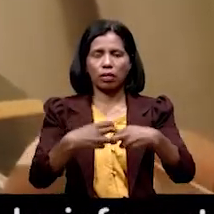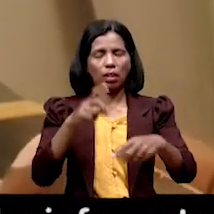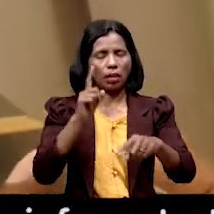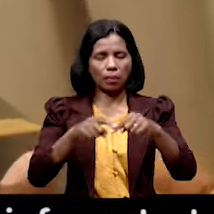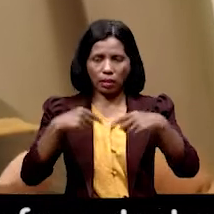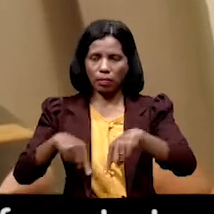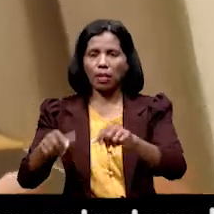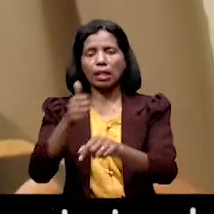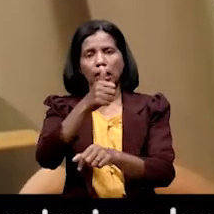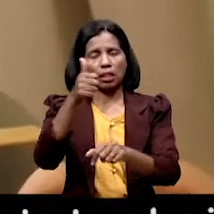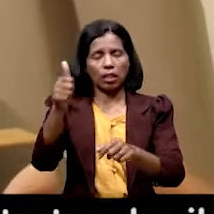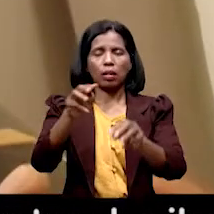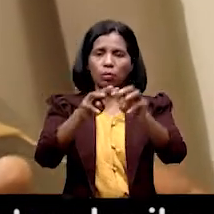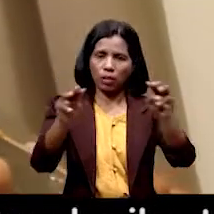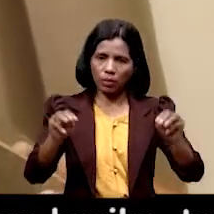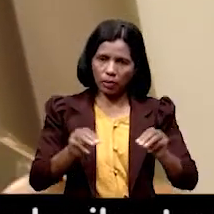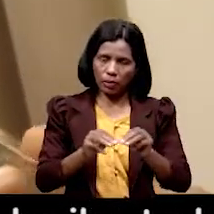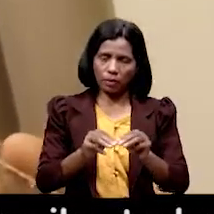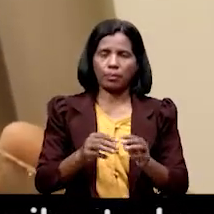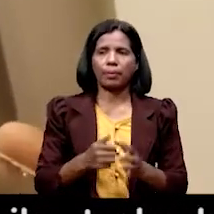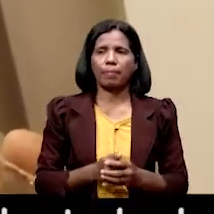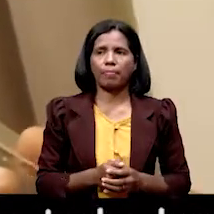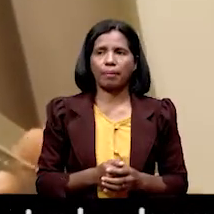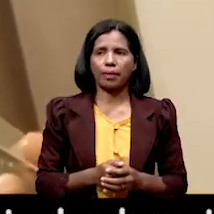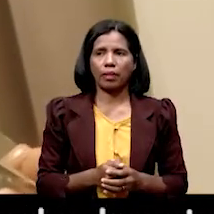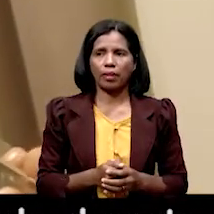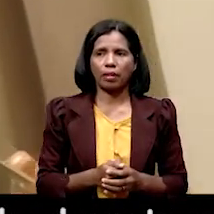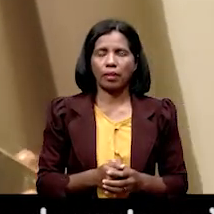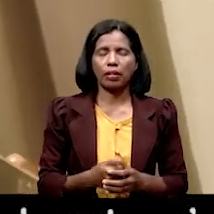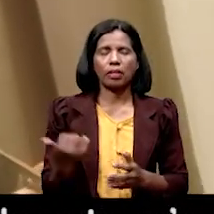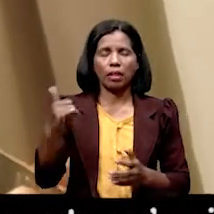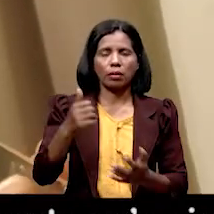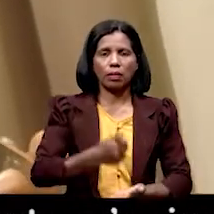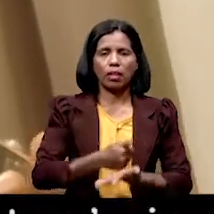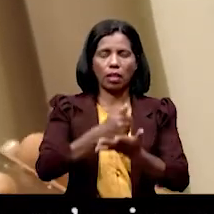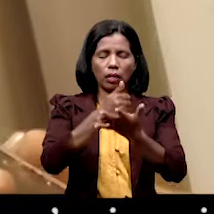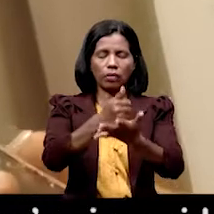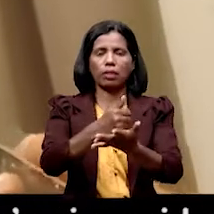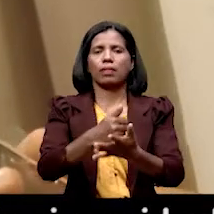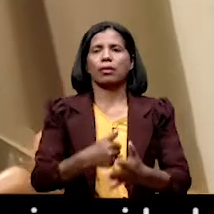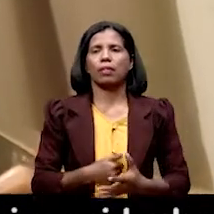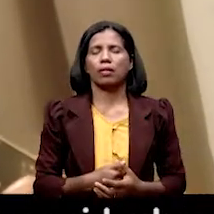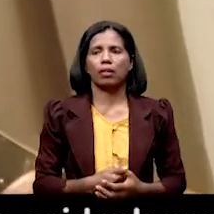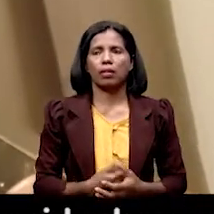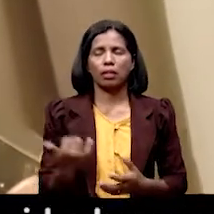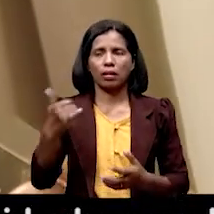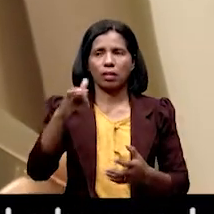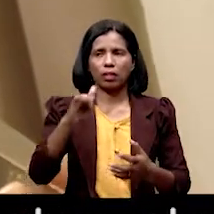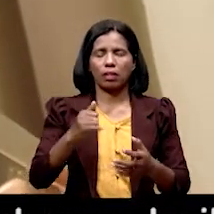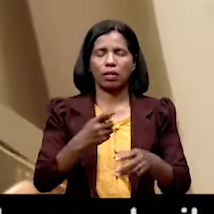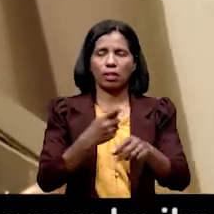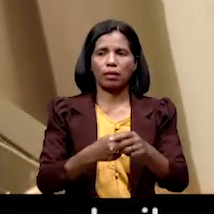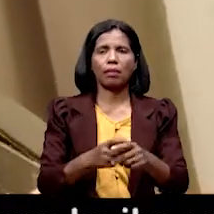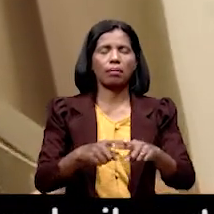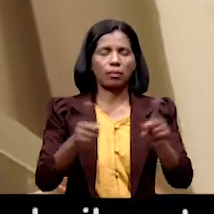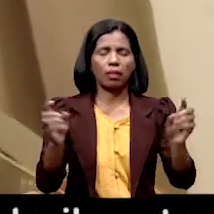a sira nene municipio. Tau lori facilita. Facilita sira nene a situação tane. Mai bem